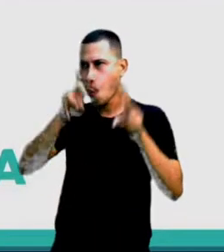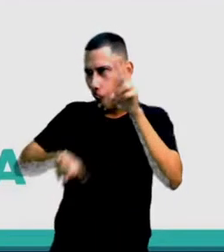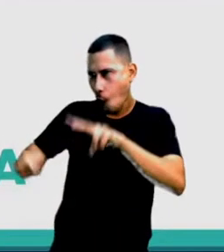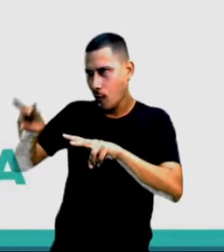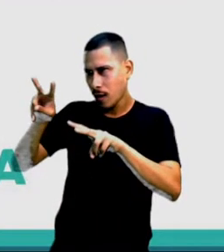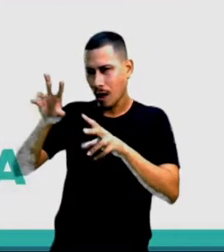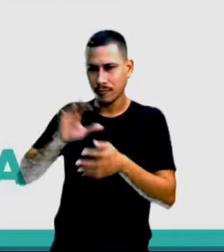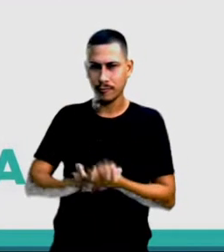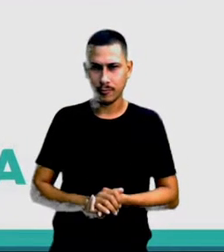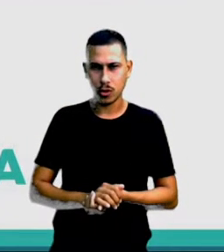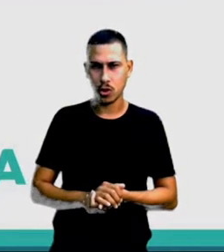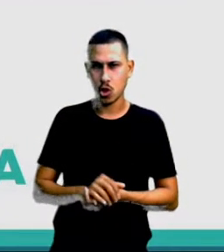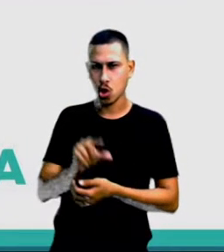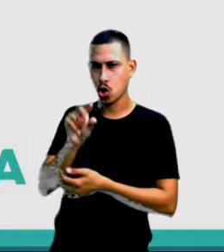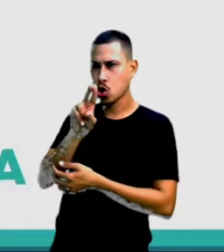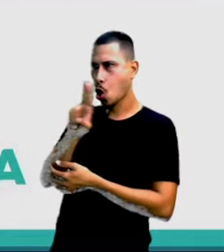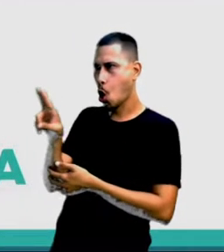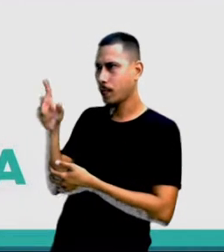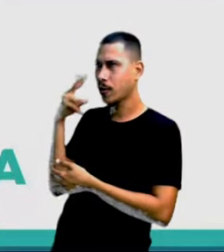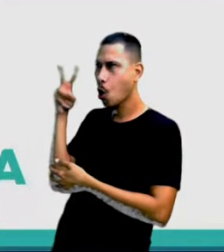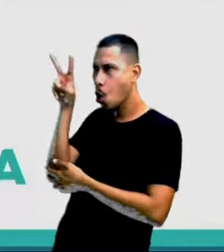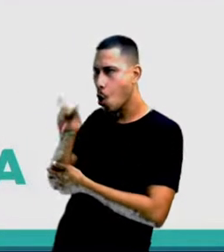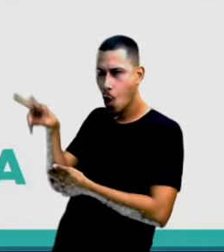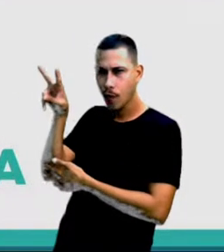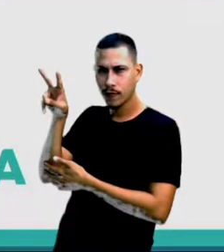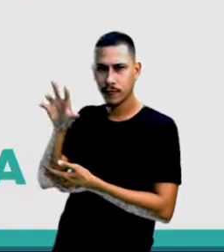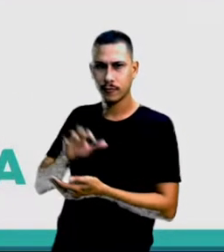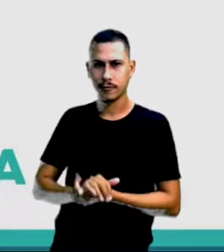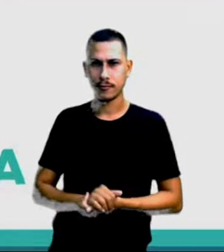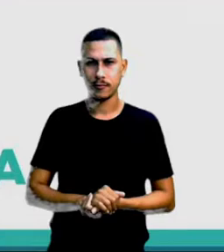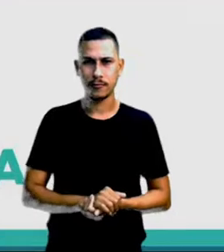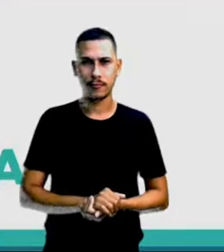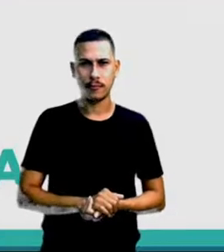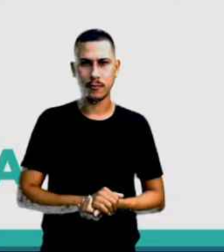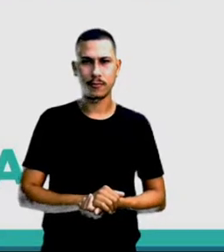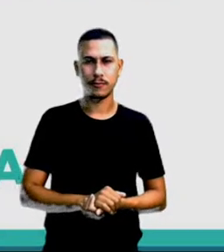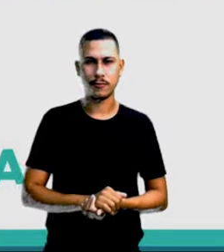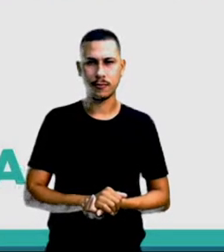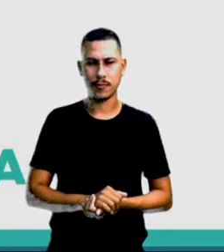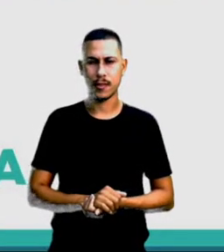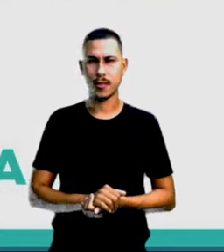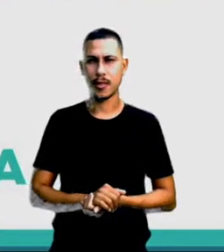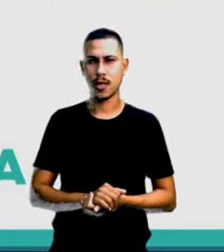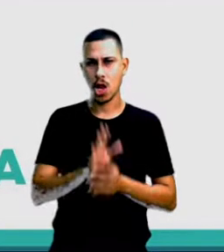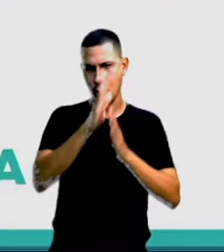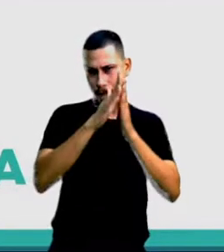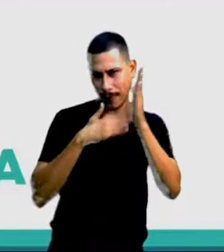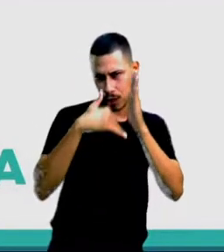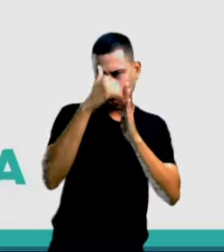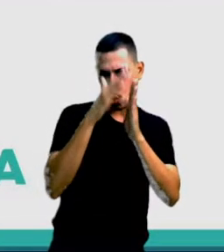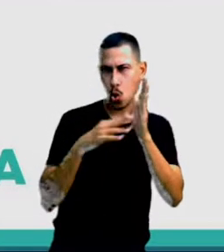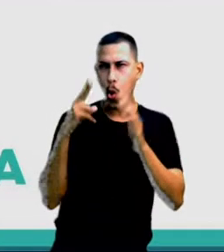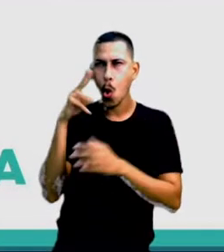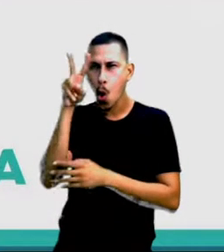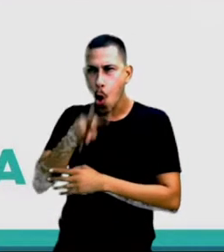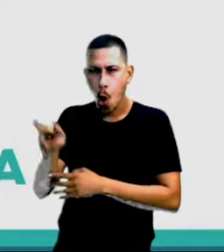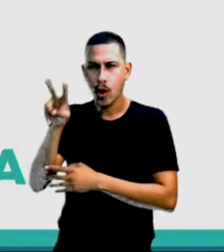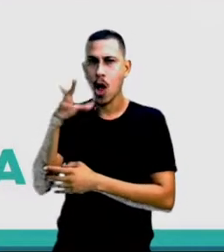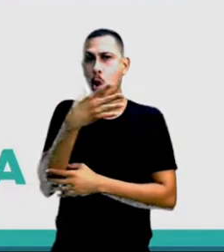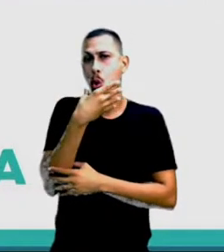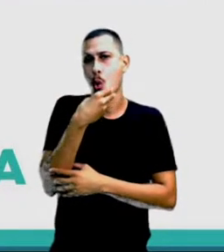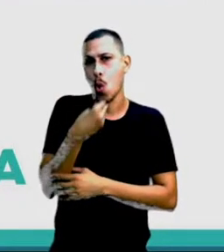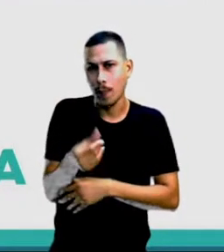True Rouge. Essa obra monocromática, ela trabalha com vermelho. É de um artista brasileiro